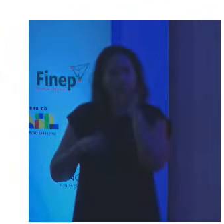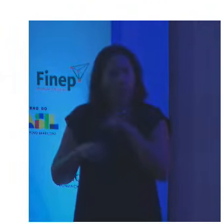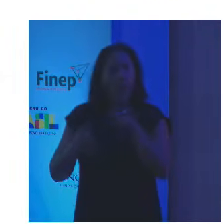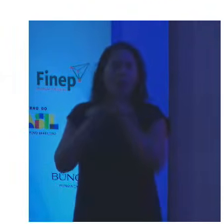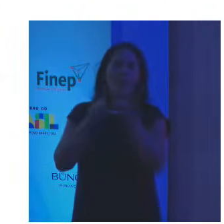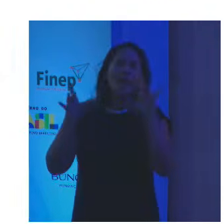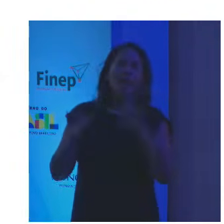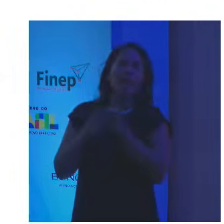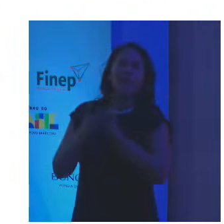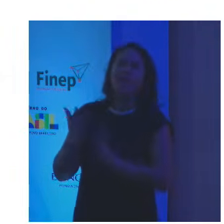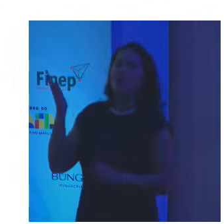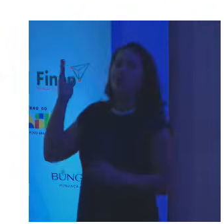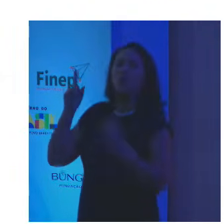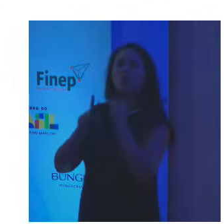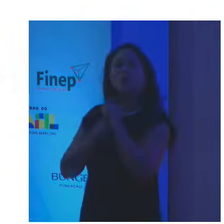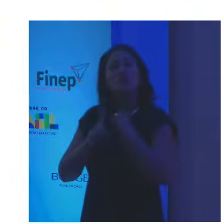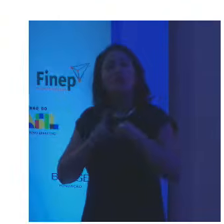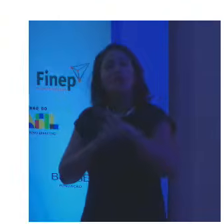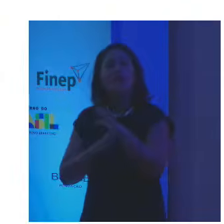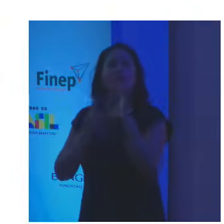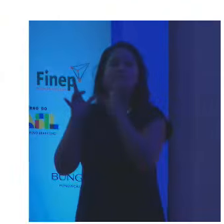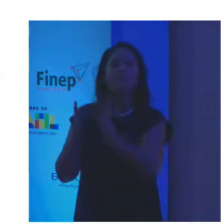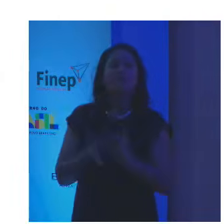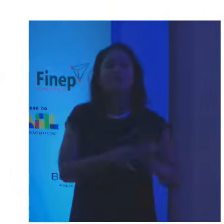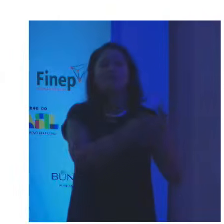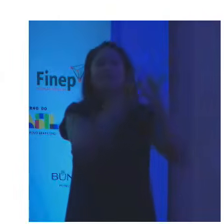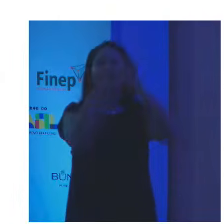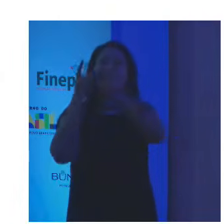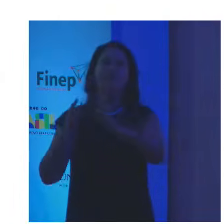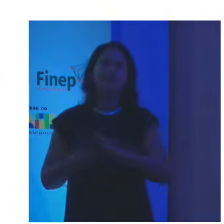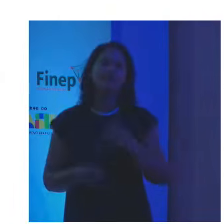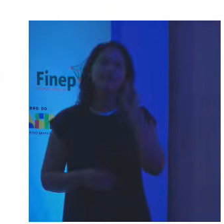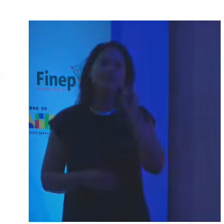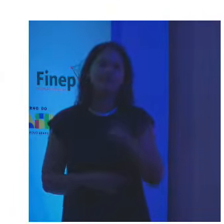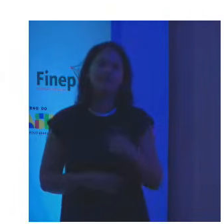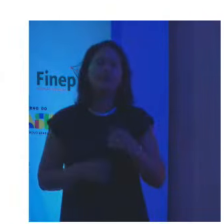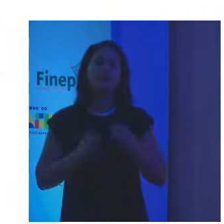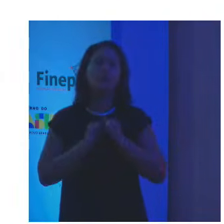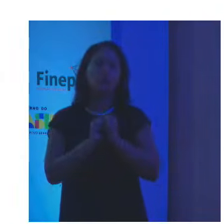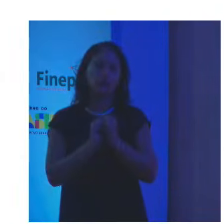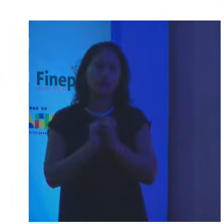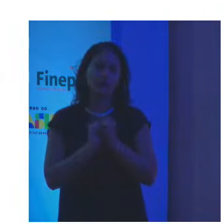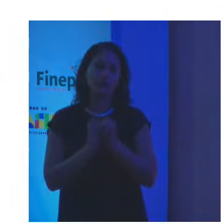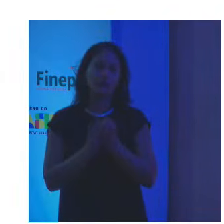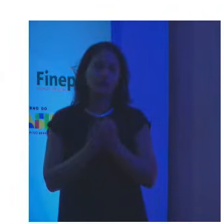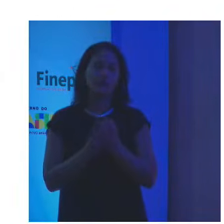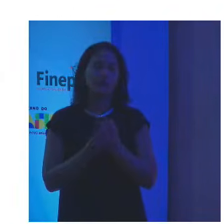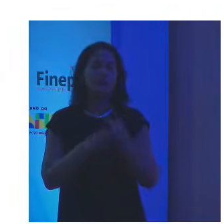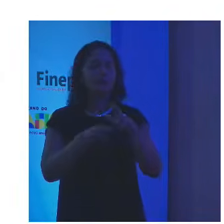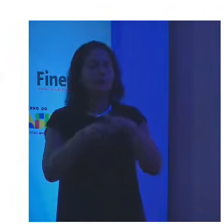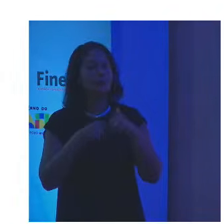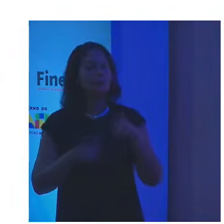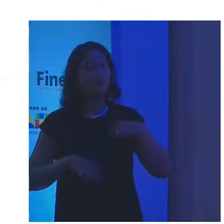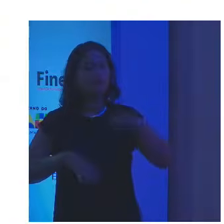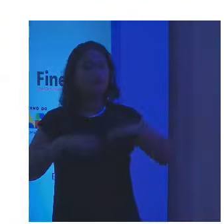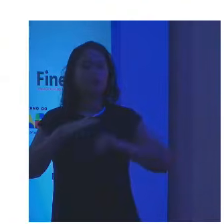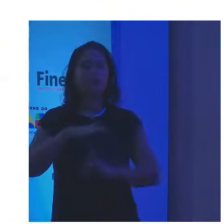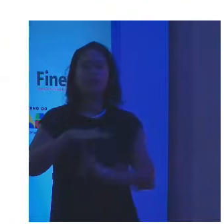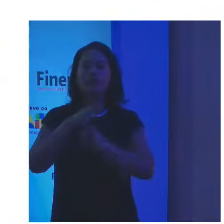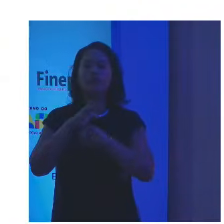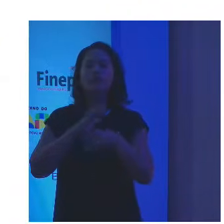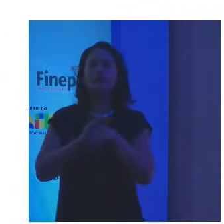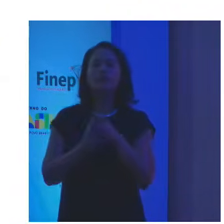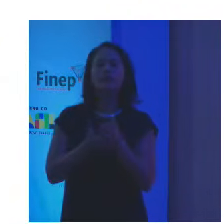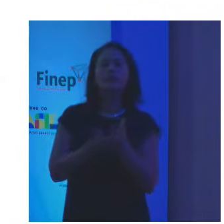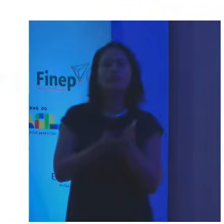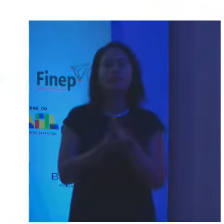também interligado com o social. Então, isso tudo tinha que estar trabalhando de uma forma conjunta, né? Então, é por isso que é importante haver as instituições de fronteira,